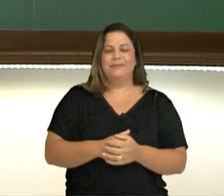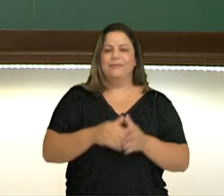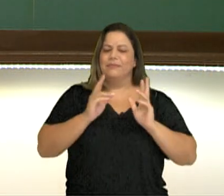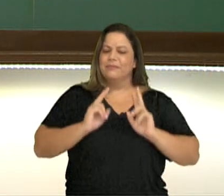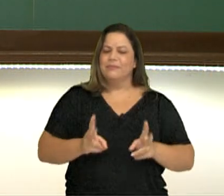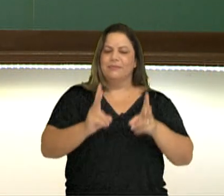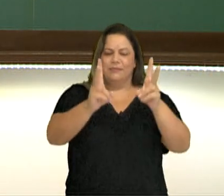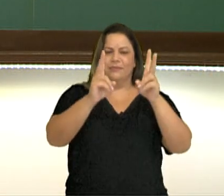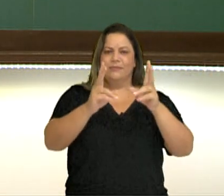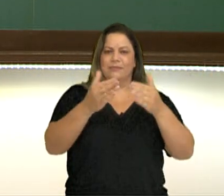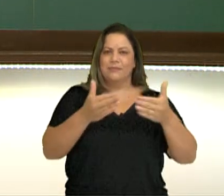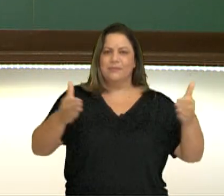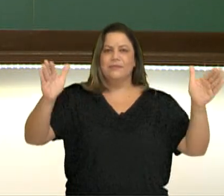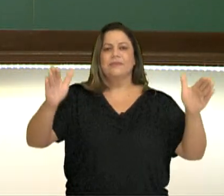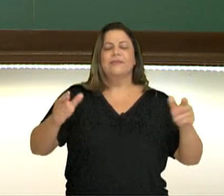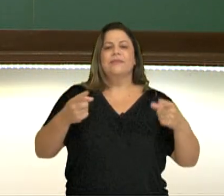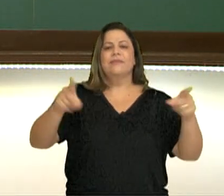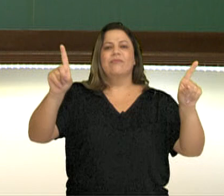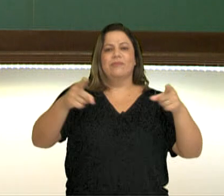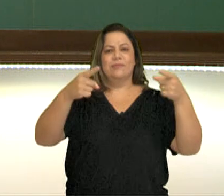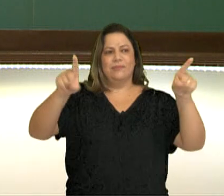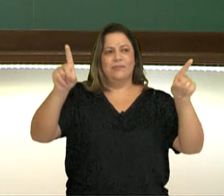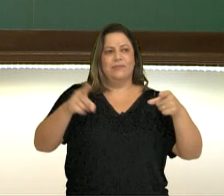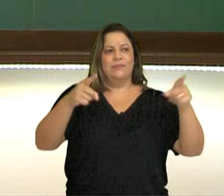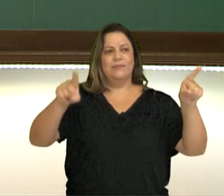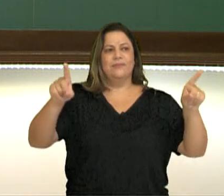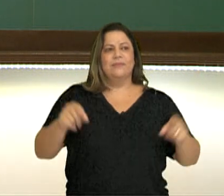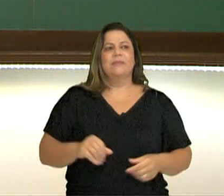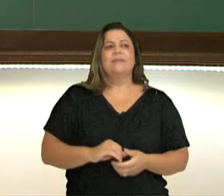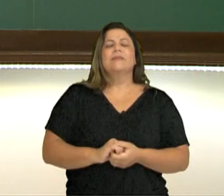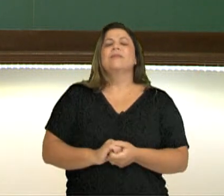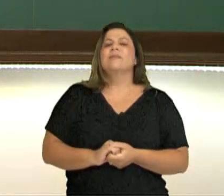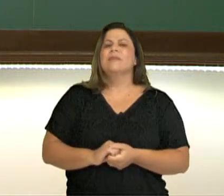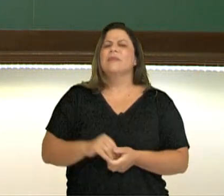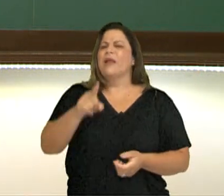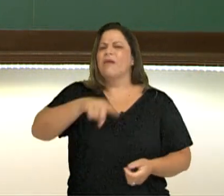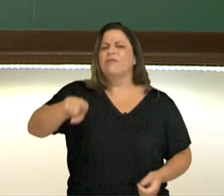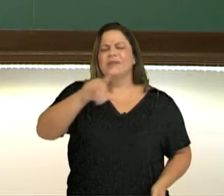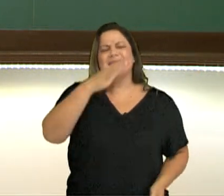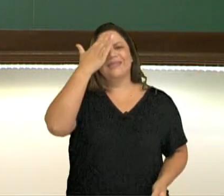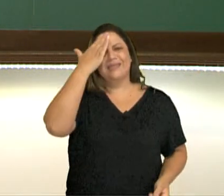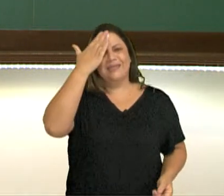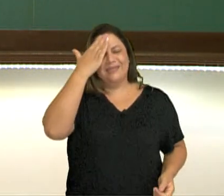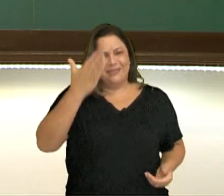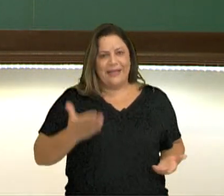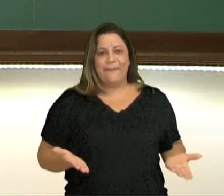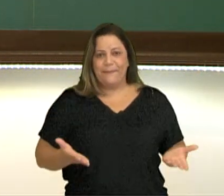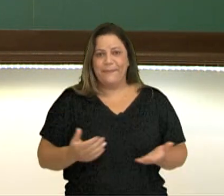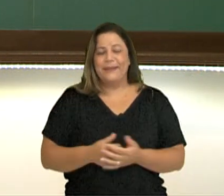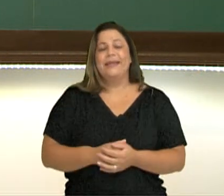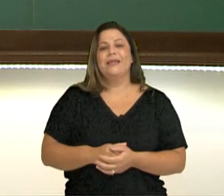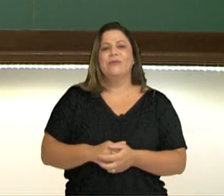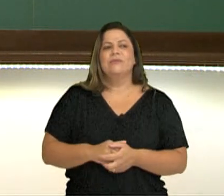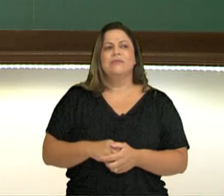a apresentação, a execução da orquestra. Vocês sabiam